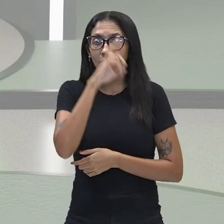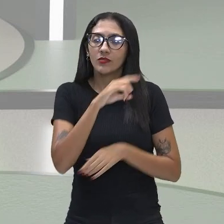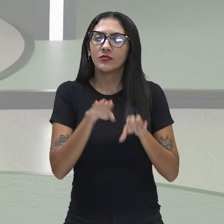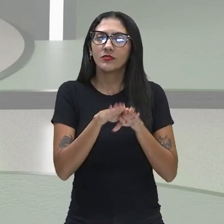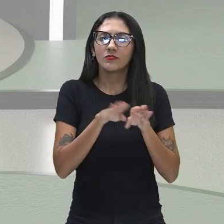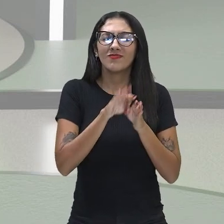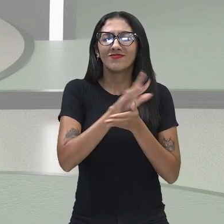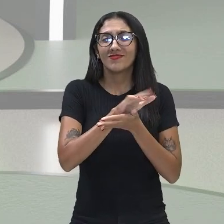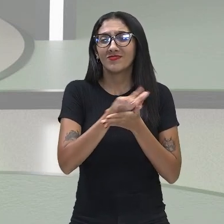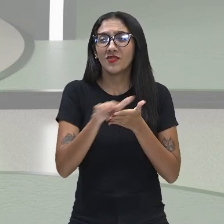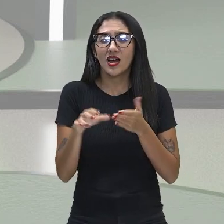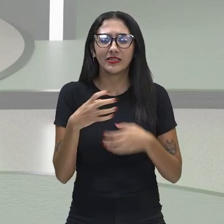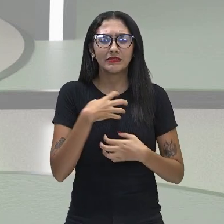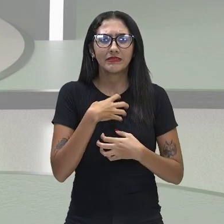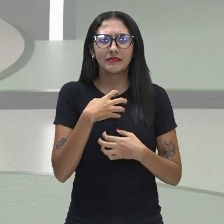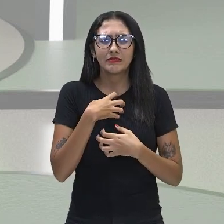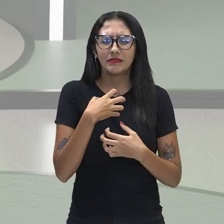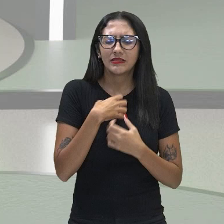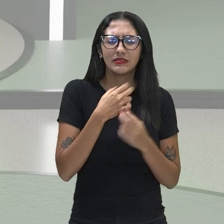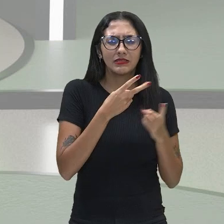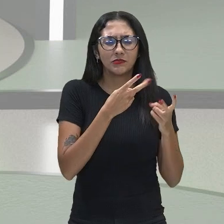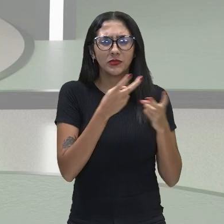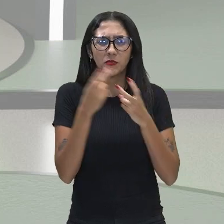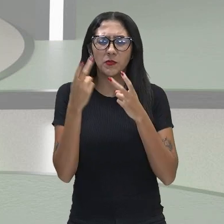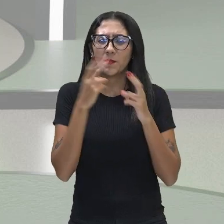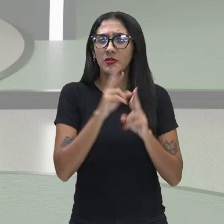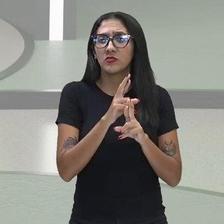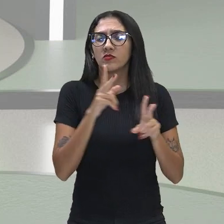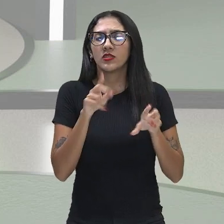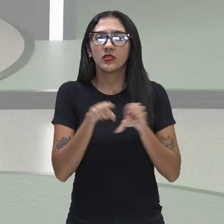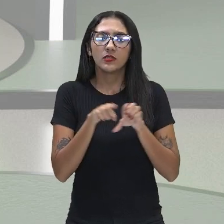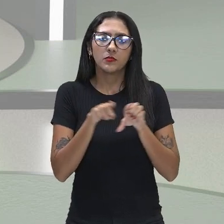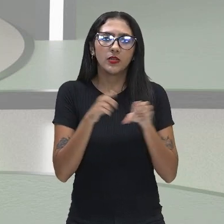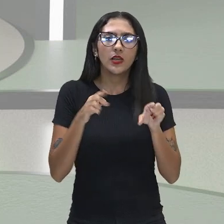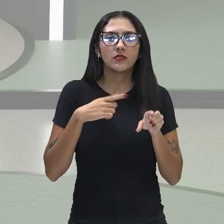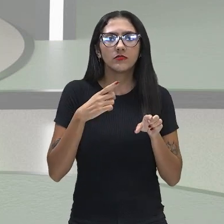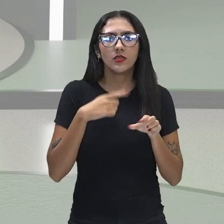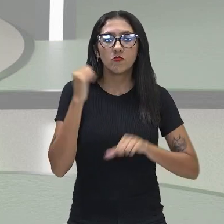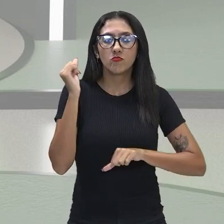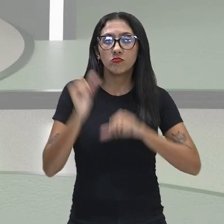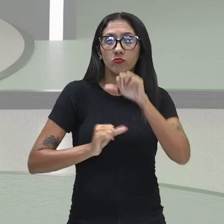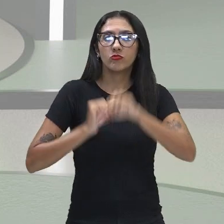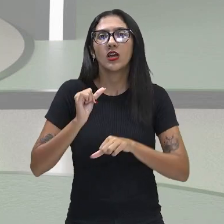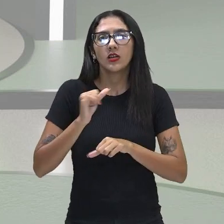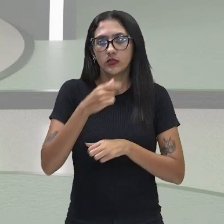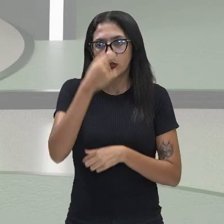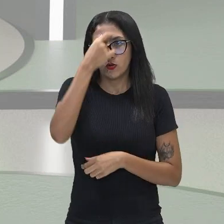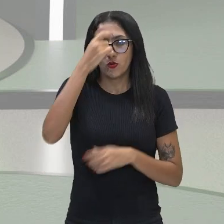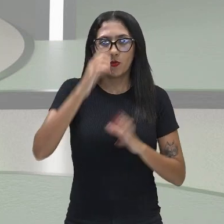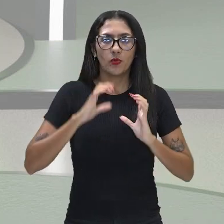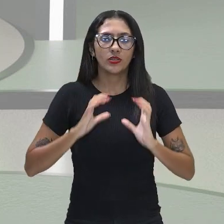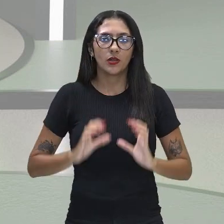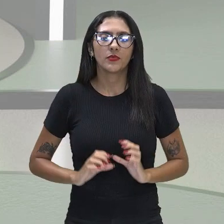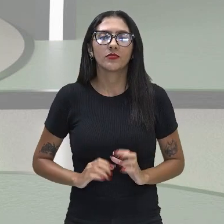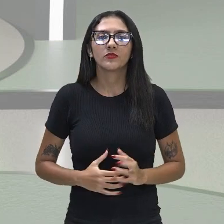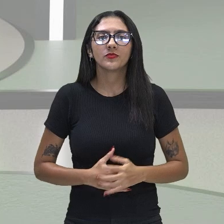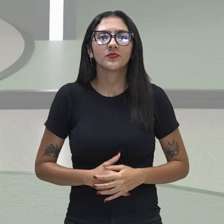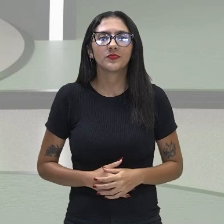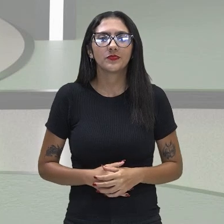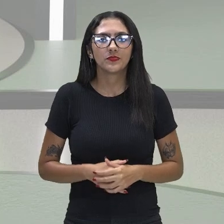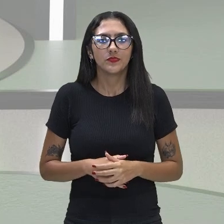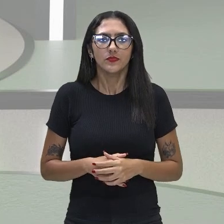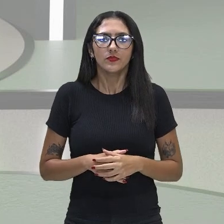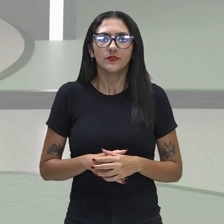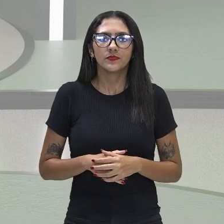de sintomas neuropsiquiátricos e de alterações comportamentais. Dentro dos sintomas